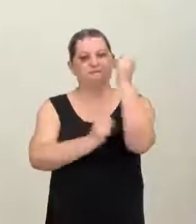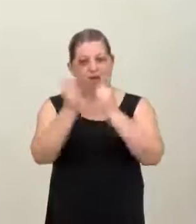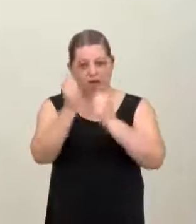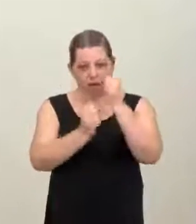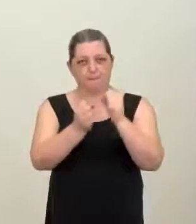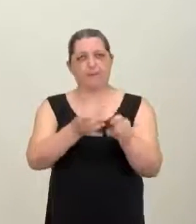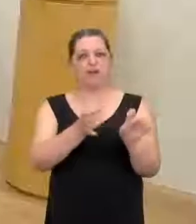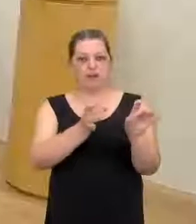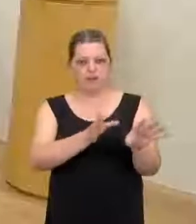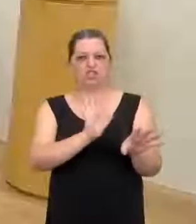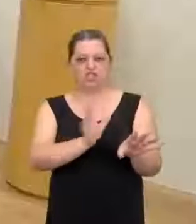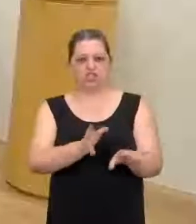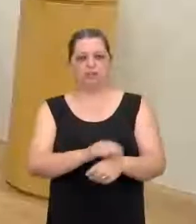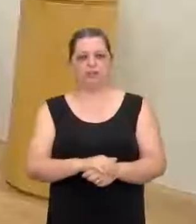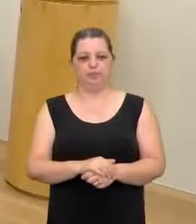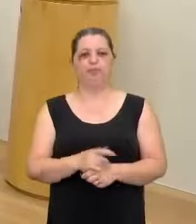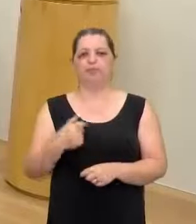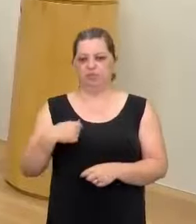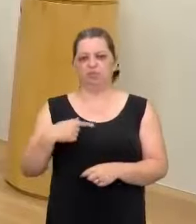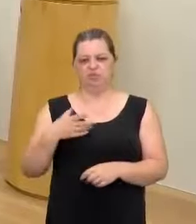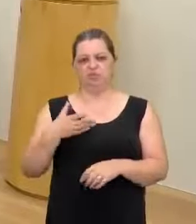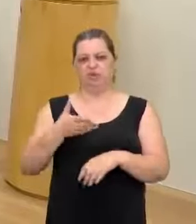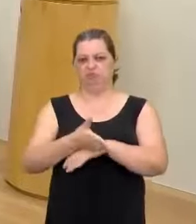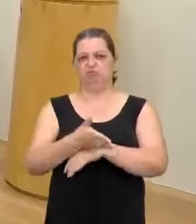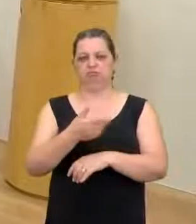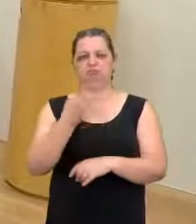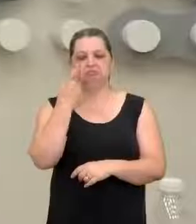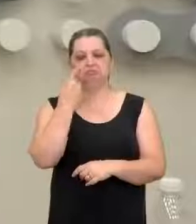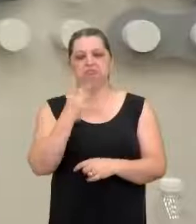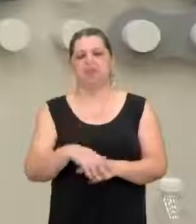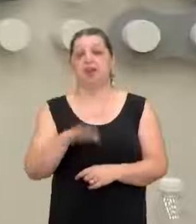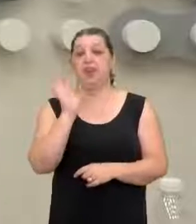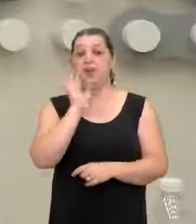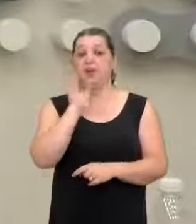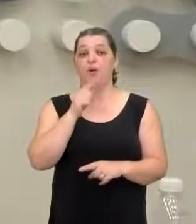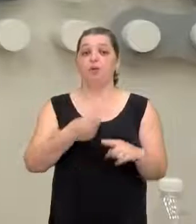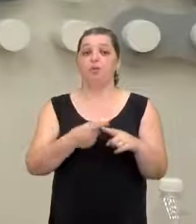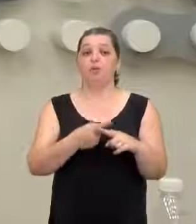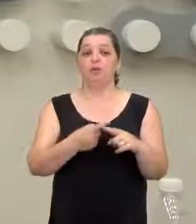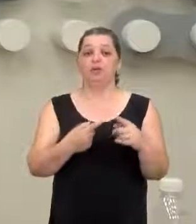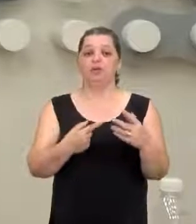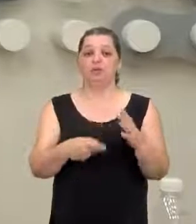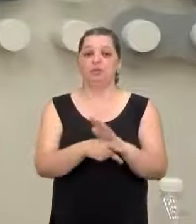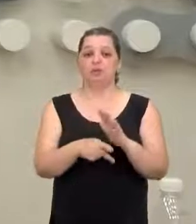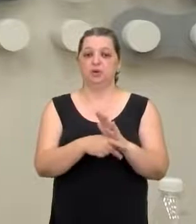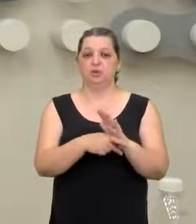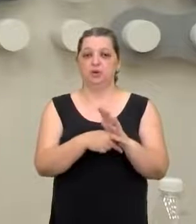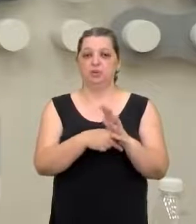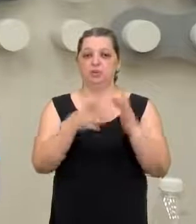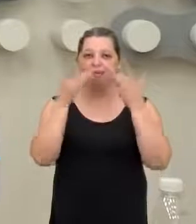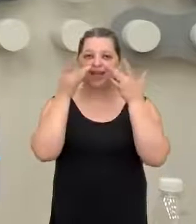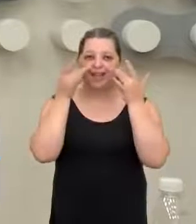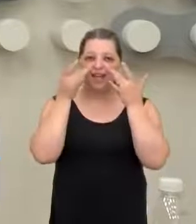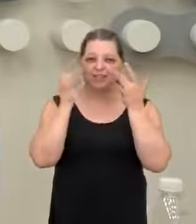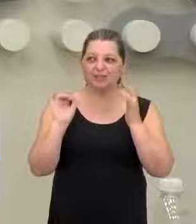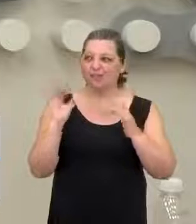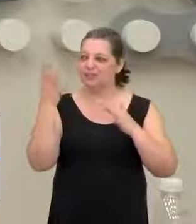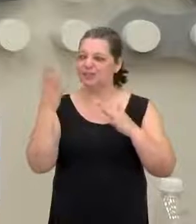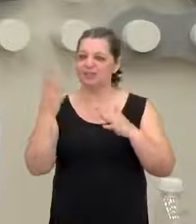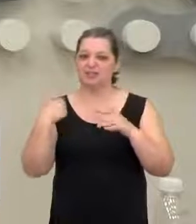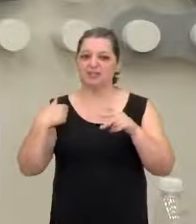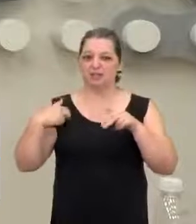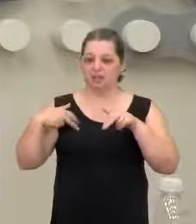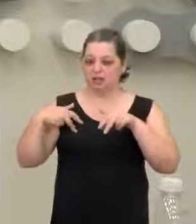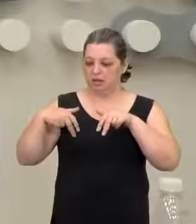Eu espaços mesma já assim. fui em uma. Isso, como que foi, professor? Foi muito legal, porque conforme a peça ia acontecendo, a gente ia andando